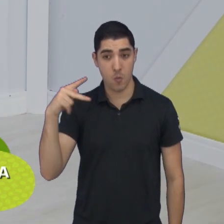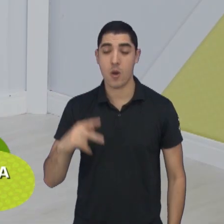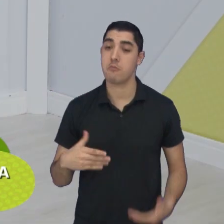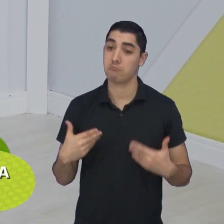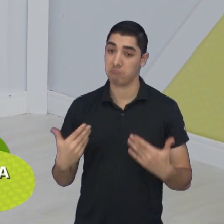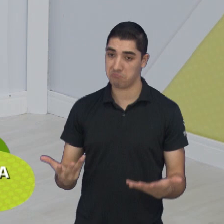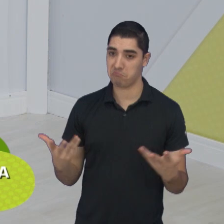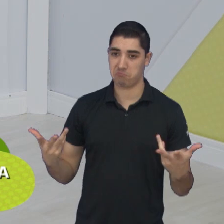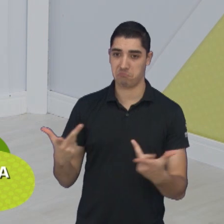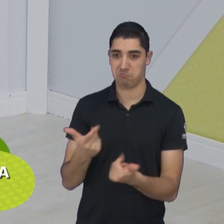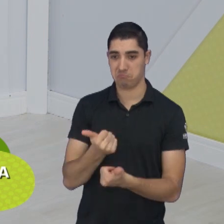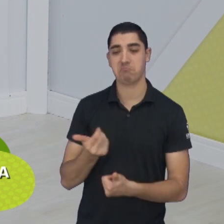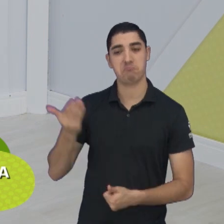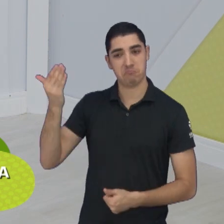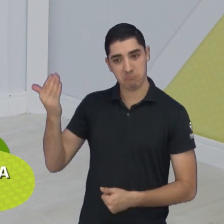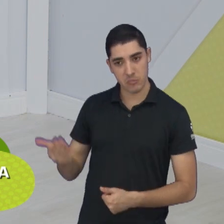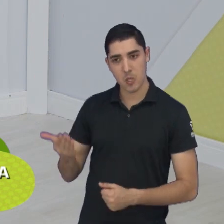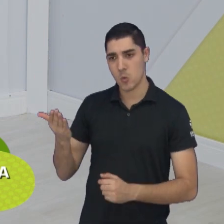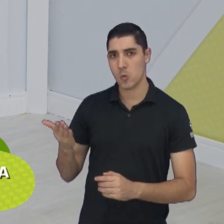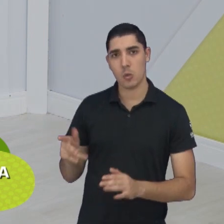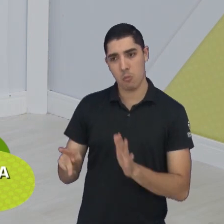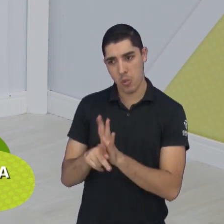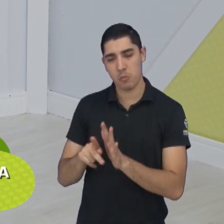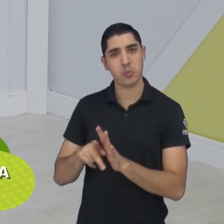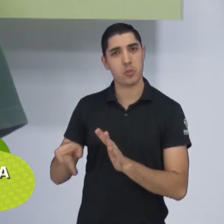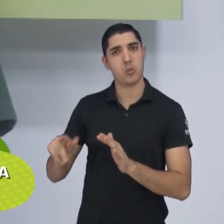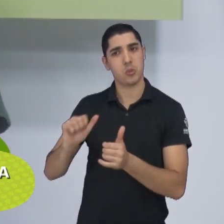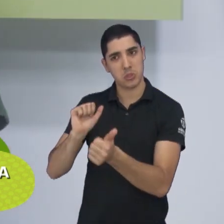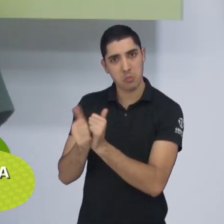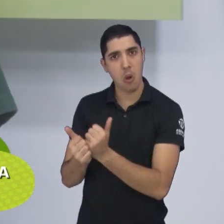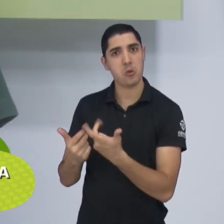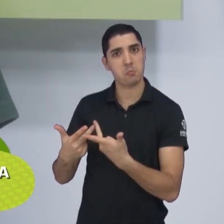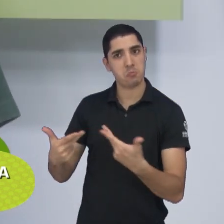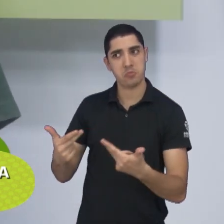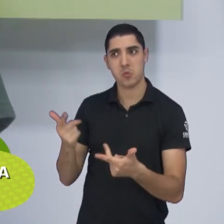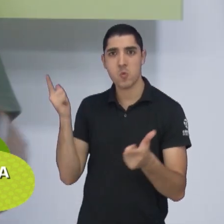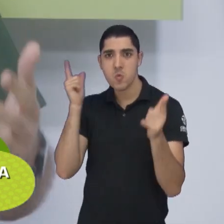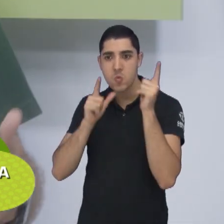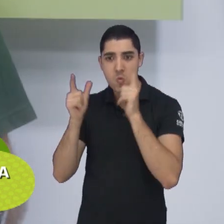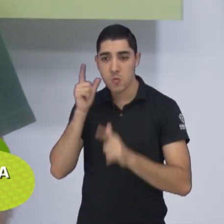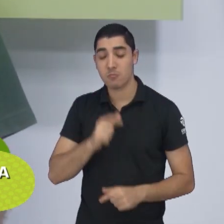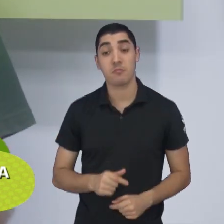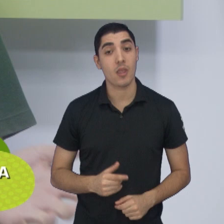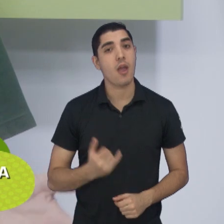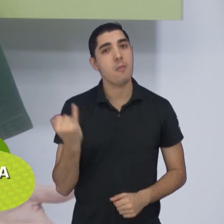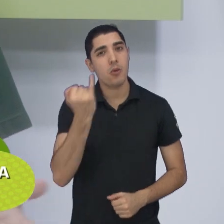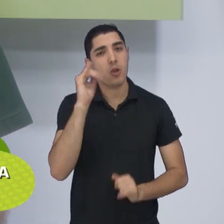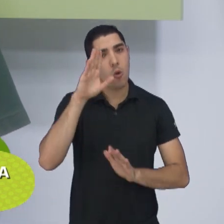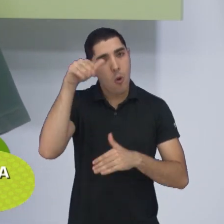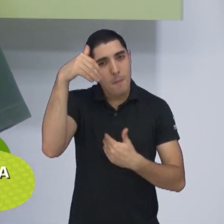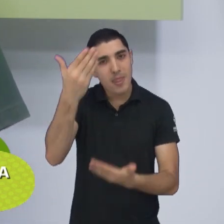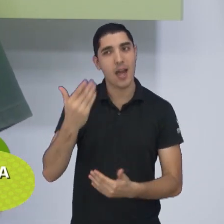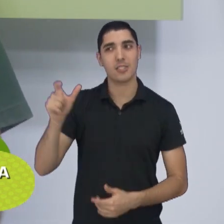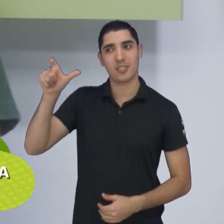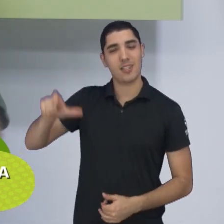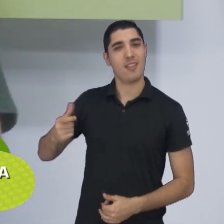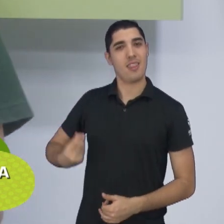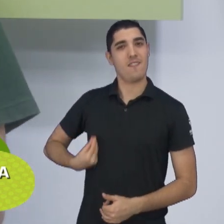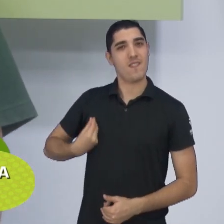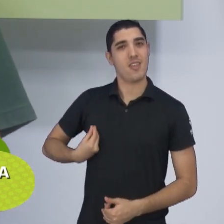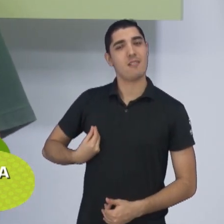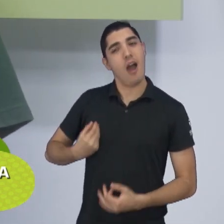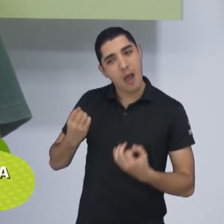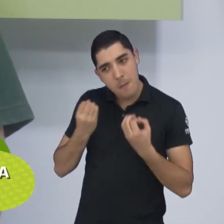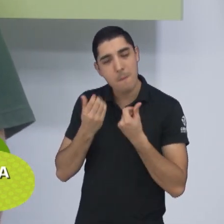pelo esporte, neste caso, o basquete, Brunão. Importante, homenagens em vida, né? Lógico, todas as homenagens póstumas também são importantes, mas enquanto a